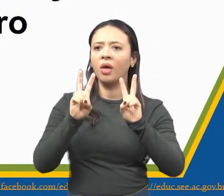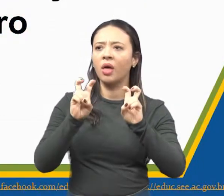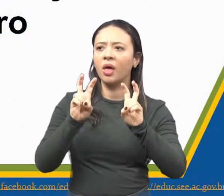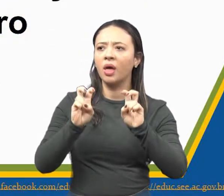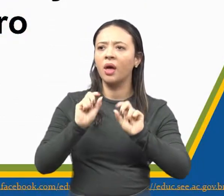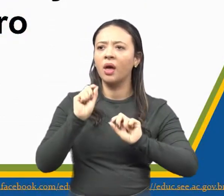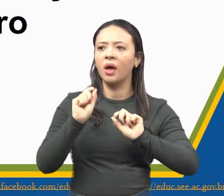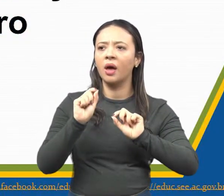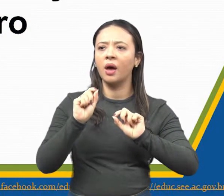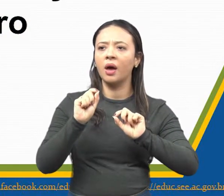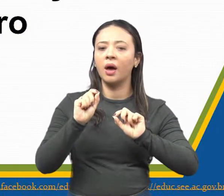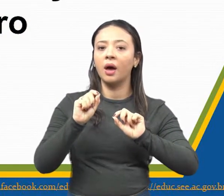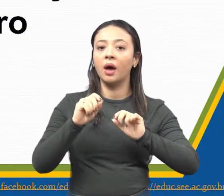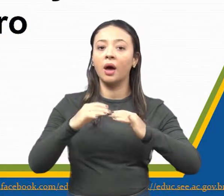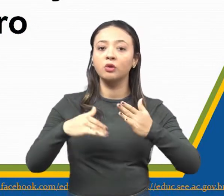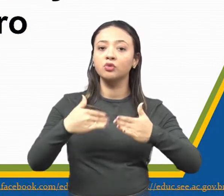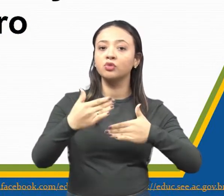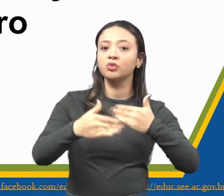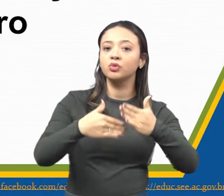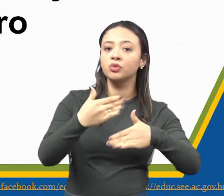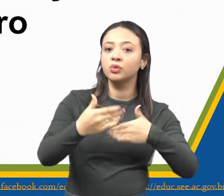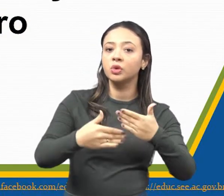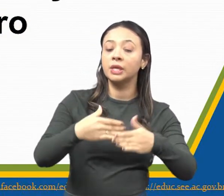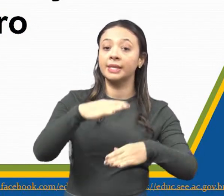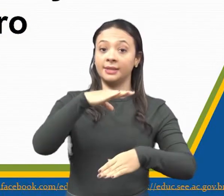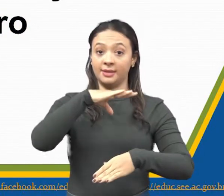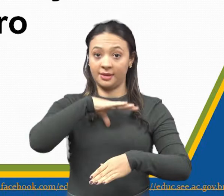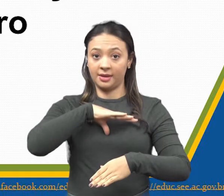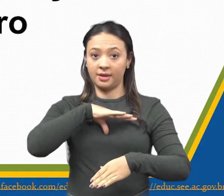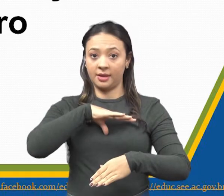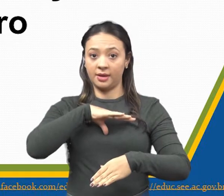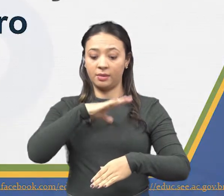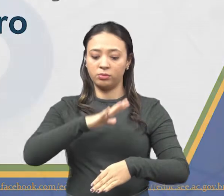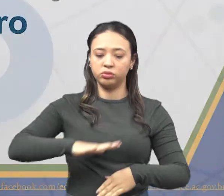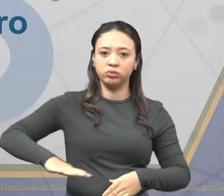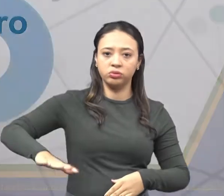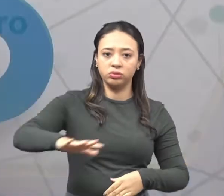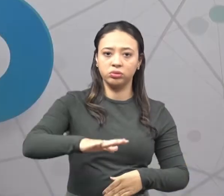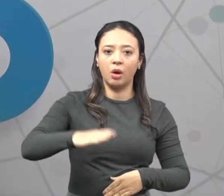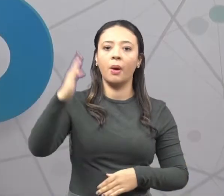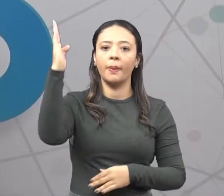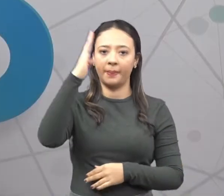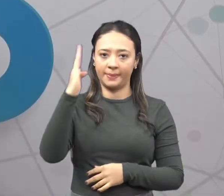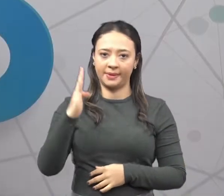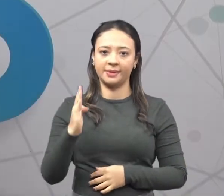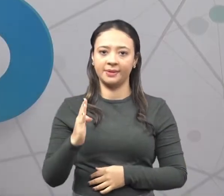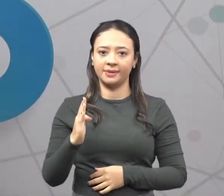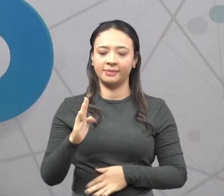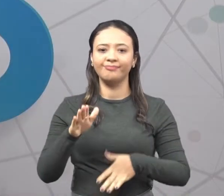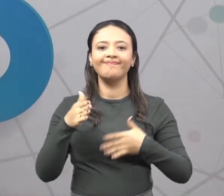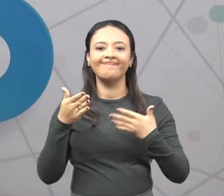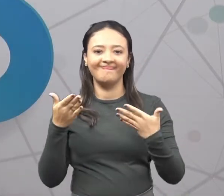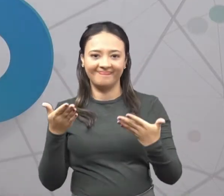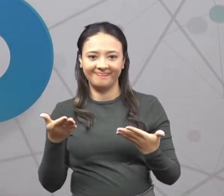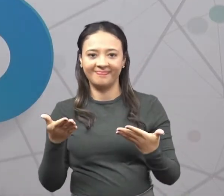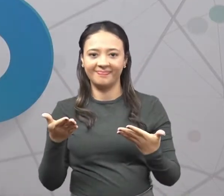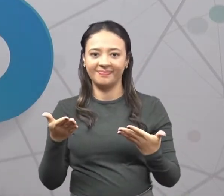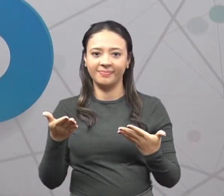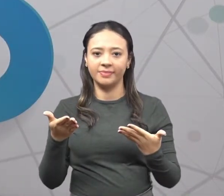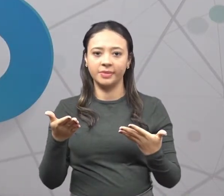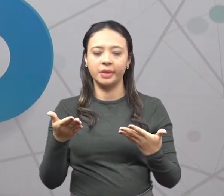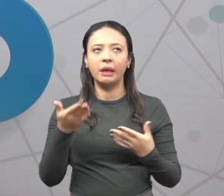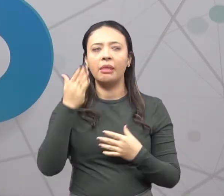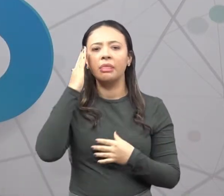tema processo de urbanização do território brasileiro. Isso mesmo.